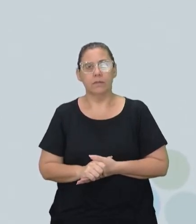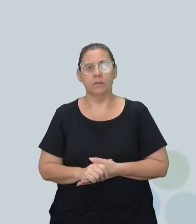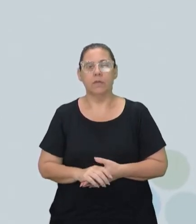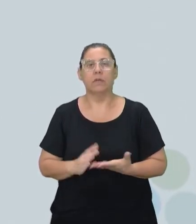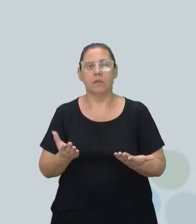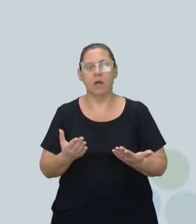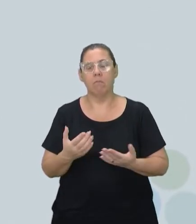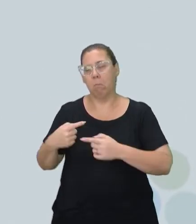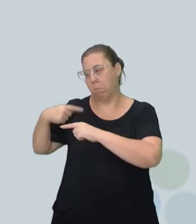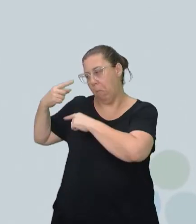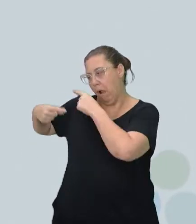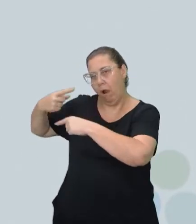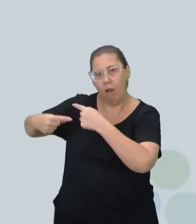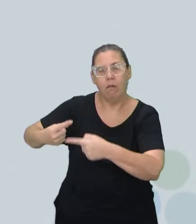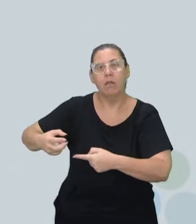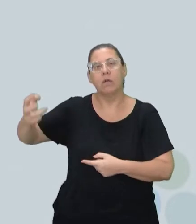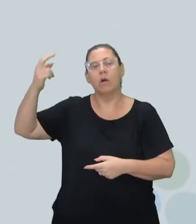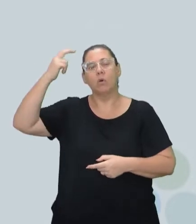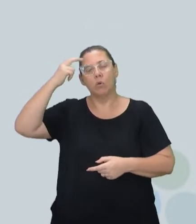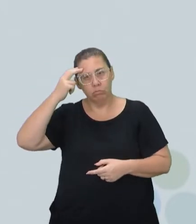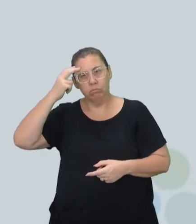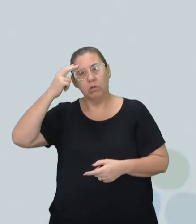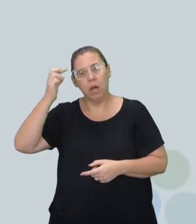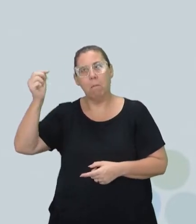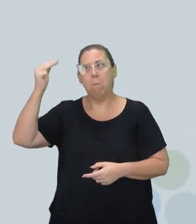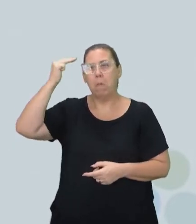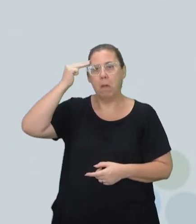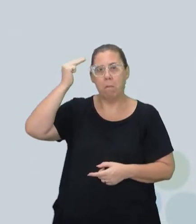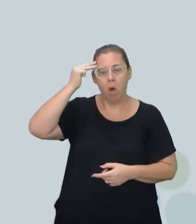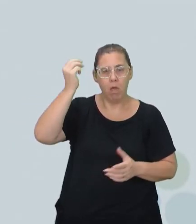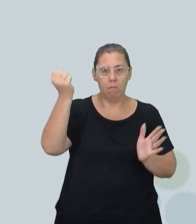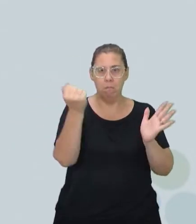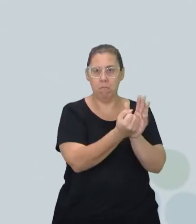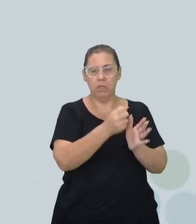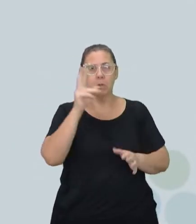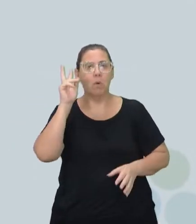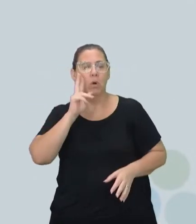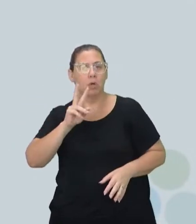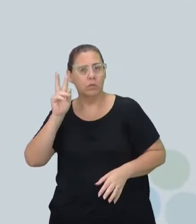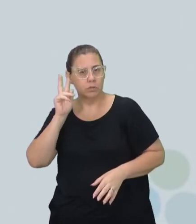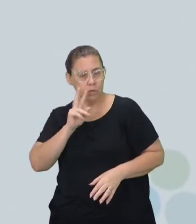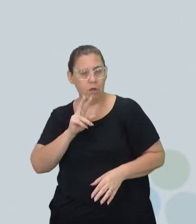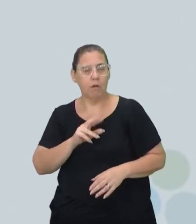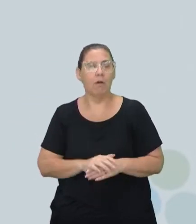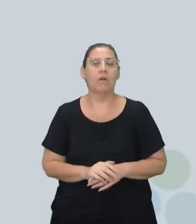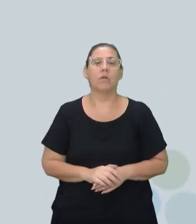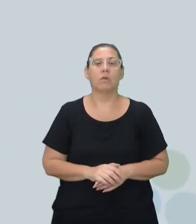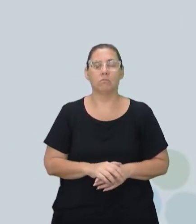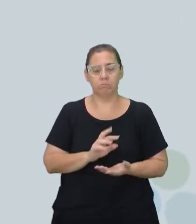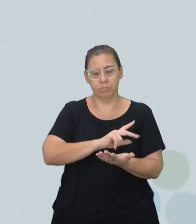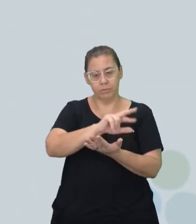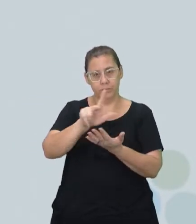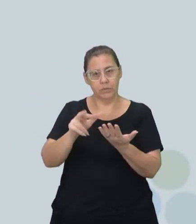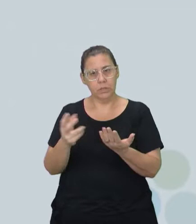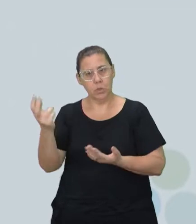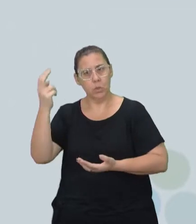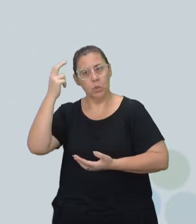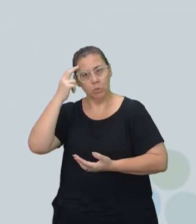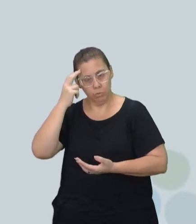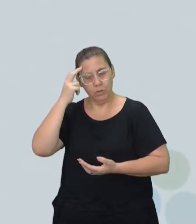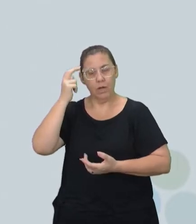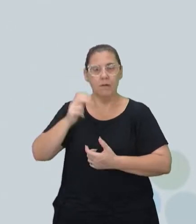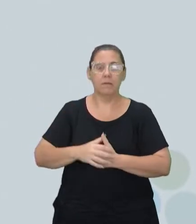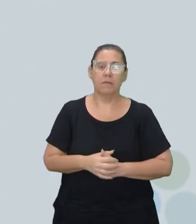A herança cultural e a valorização da memória e do patrimônio histórico-cultural, material e imaterial, diversidade cultural e suas